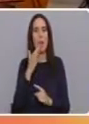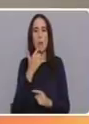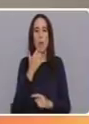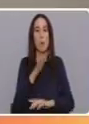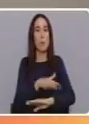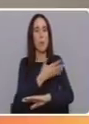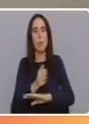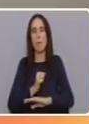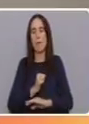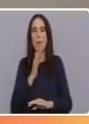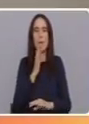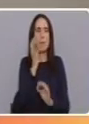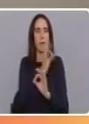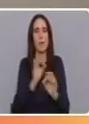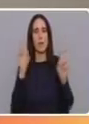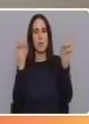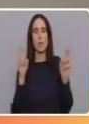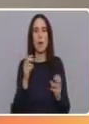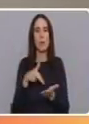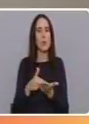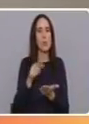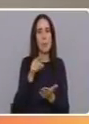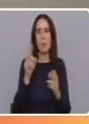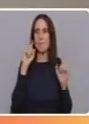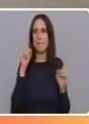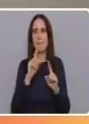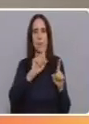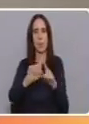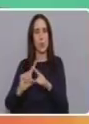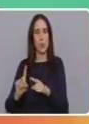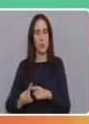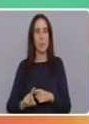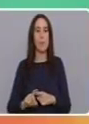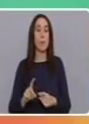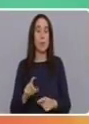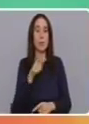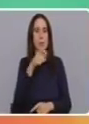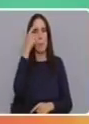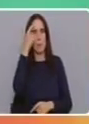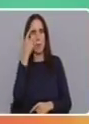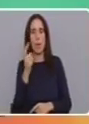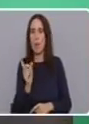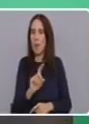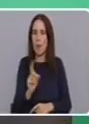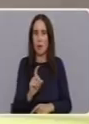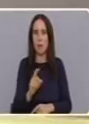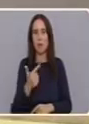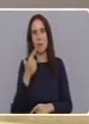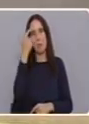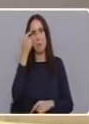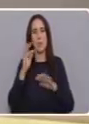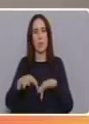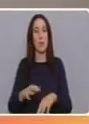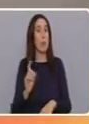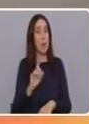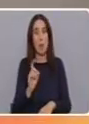poema maravilhosamente, e canta lá à tua espera, canta muitos dos seus... Porque as pessoas estão a pensar, não, é uma chega peça que... Para... Não,